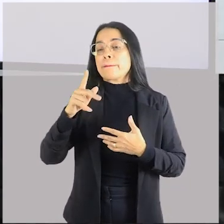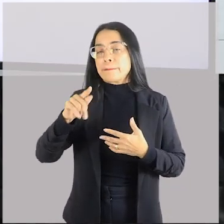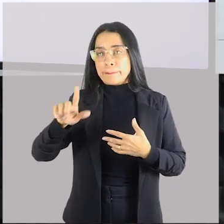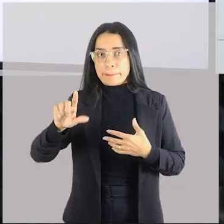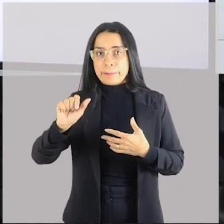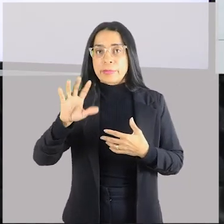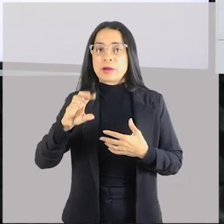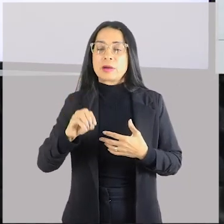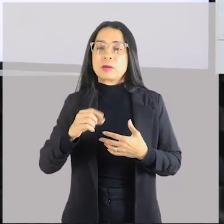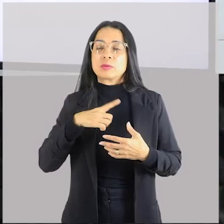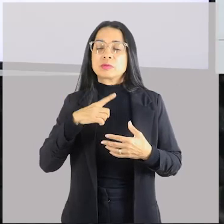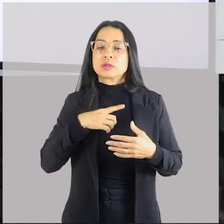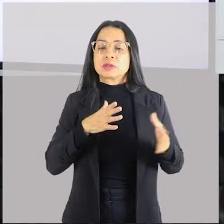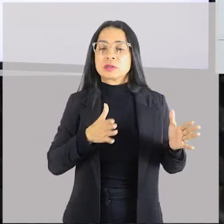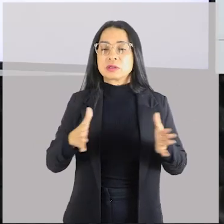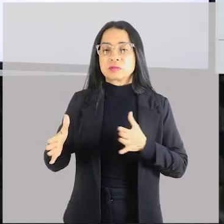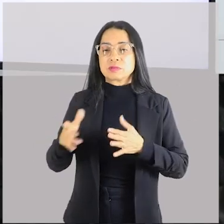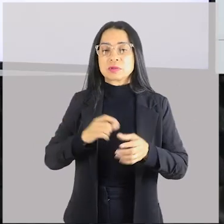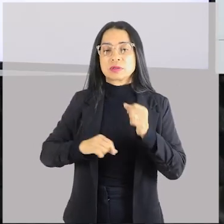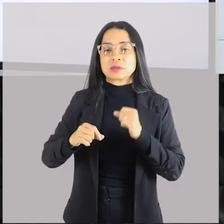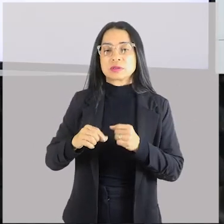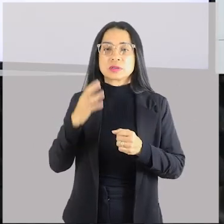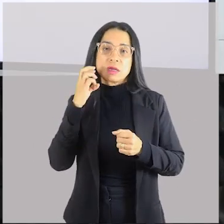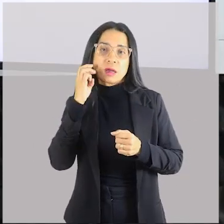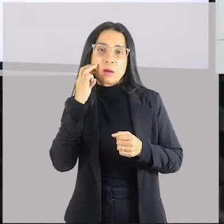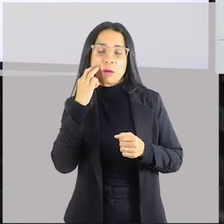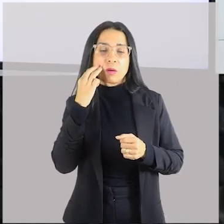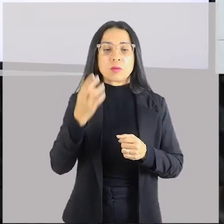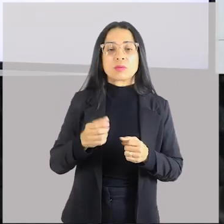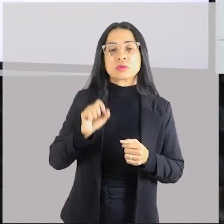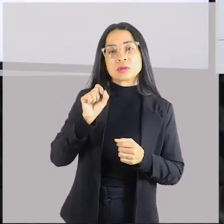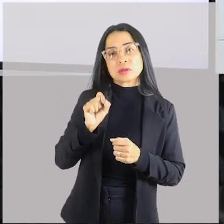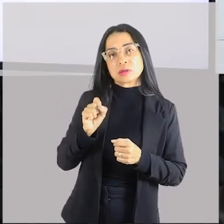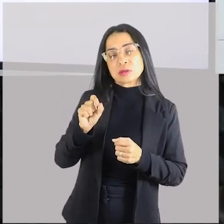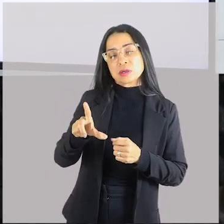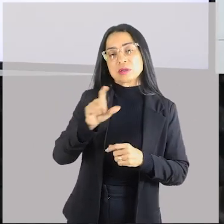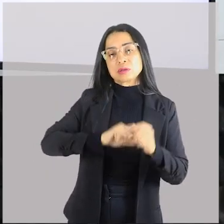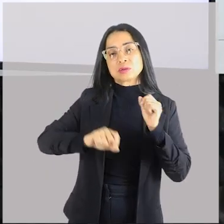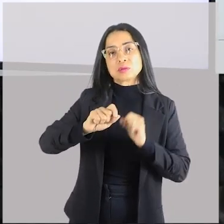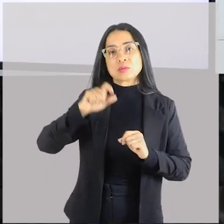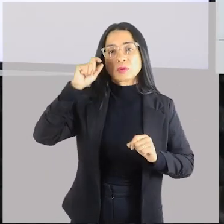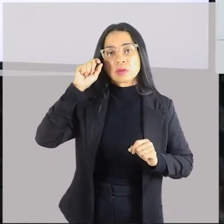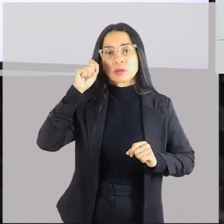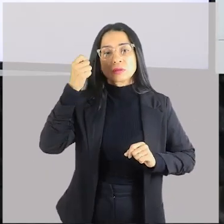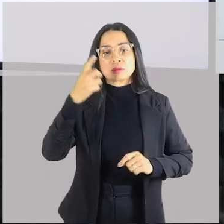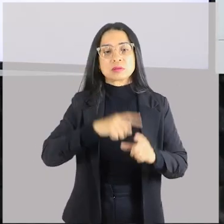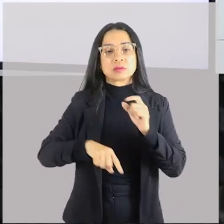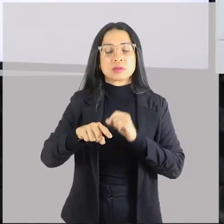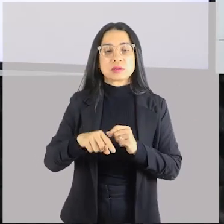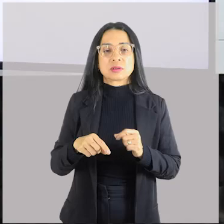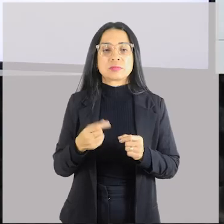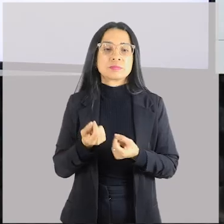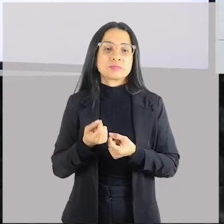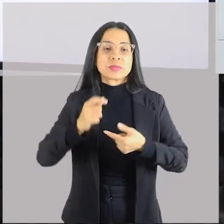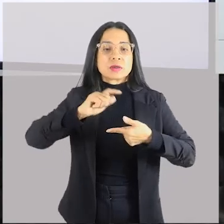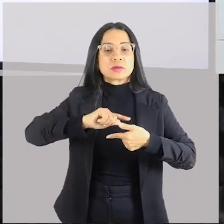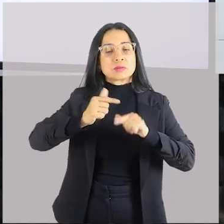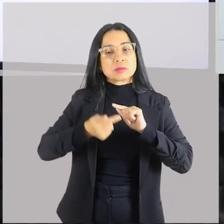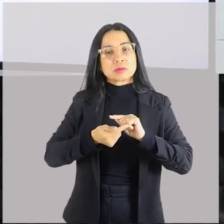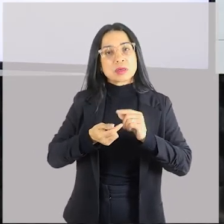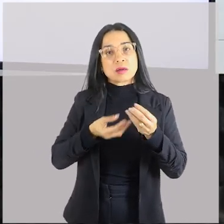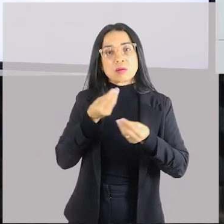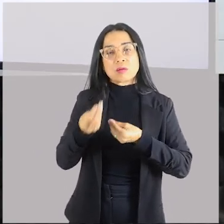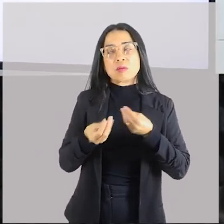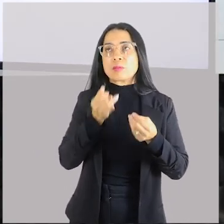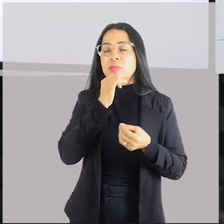a fase Negra Então a gente tem que falar sobre tudo isso pra gente ter noção essa geometrização das formas da natureza Ela É como se você pegasse a foto de